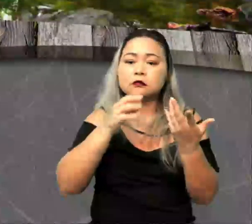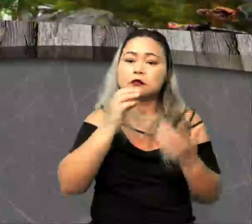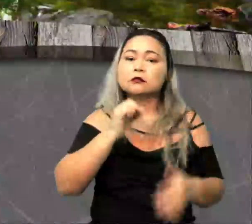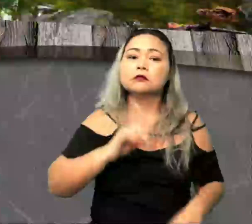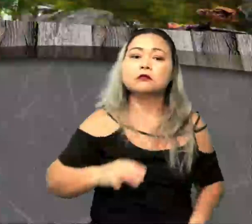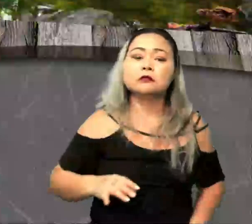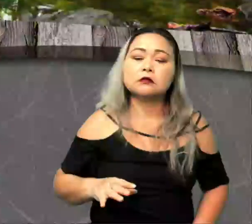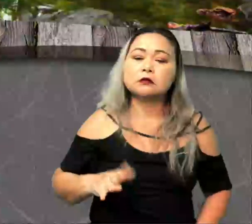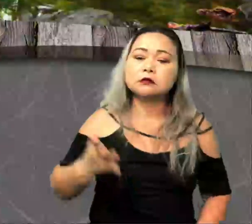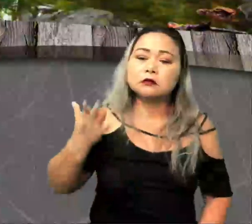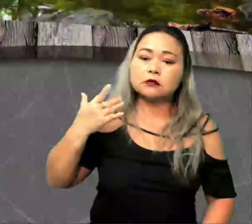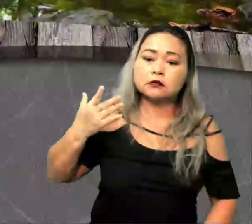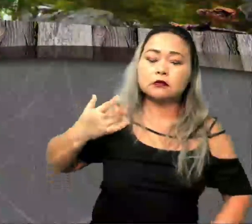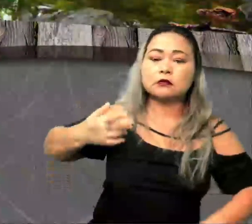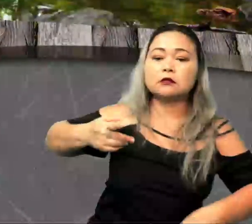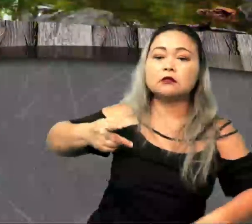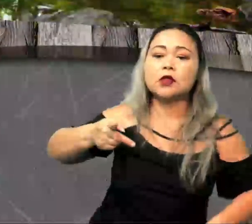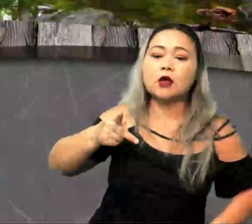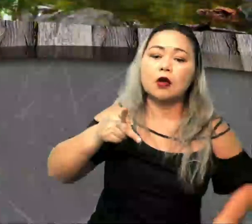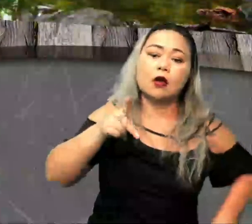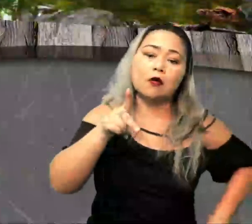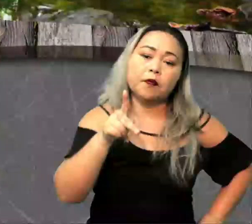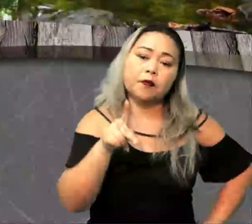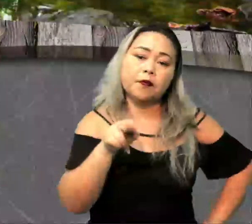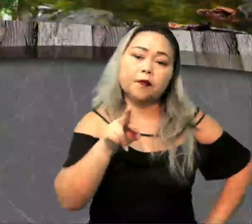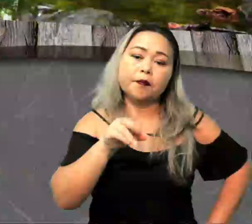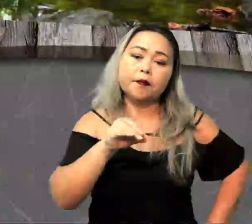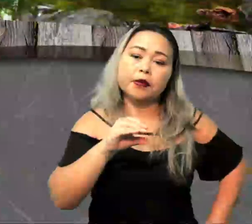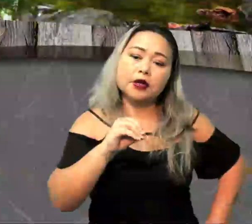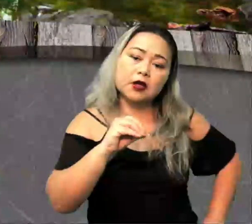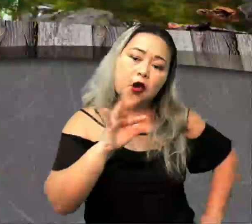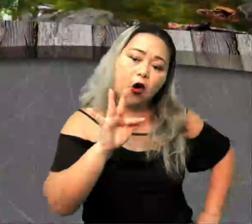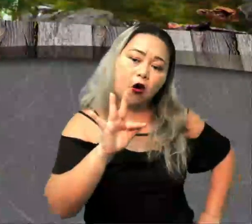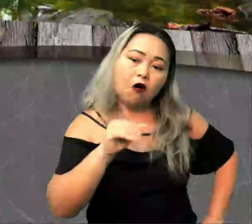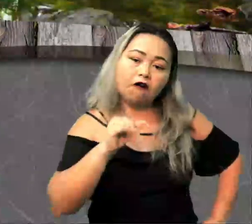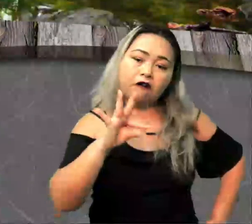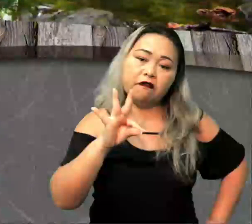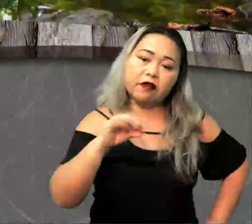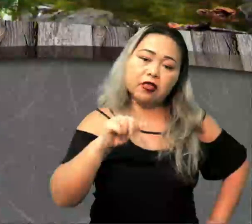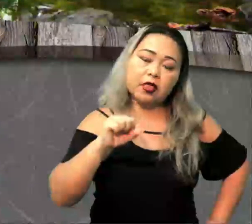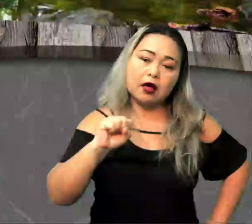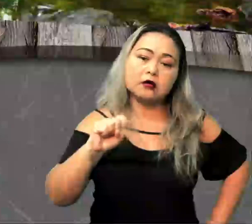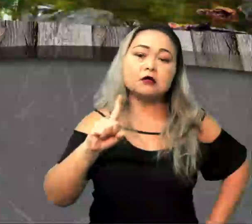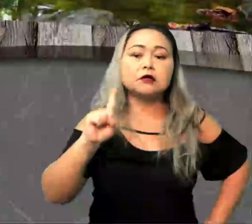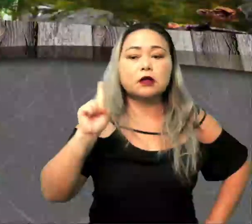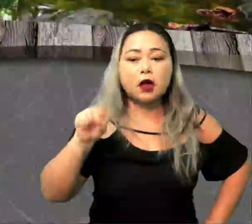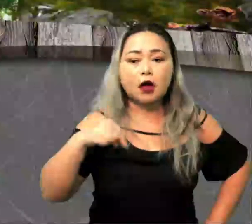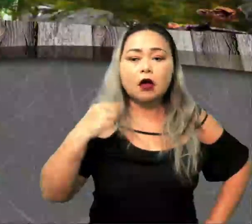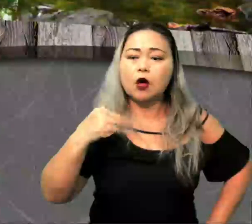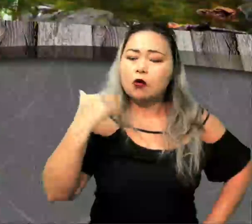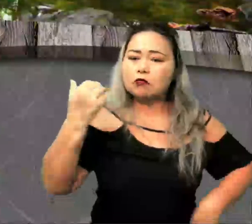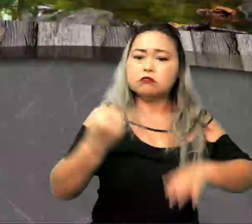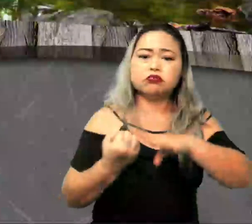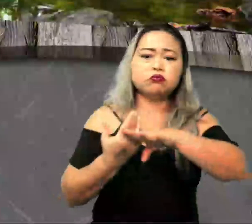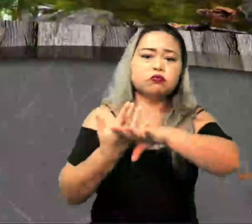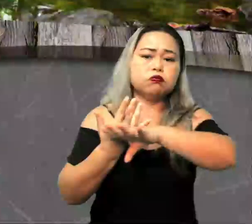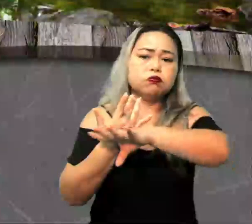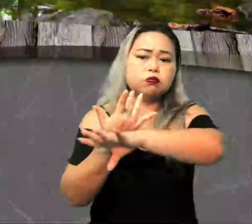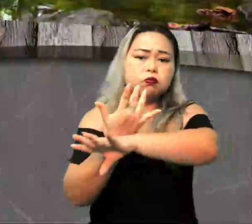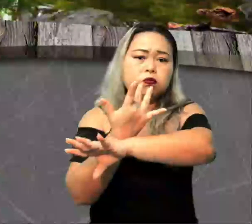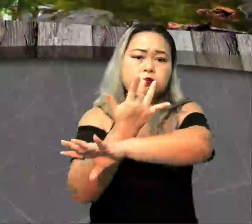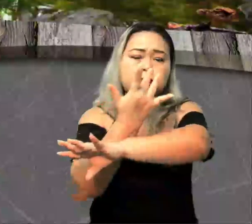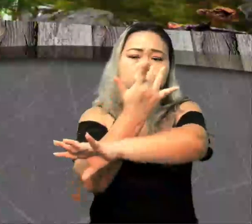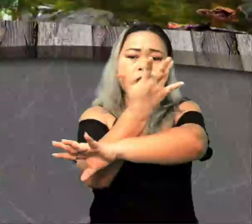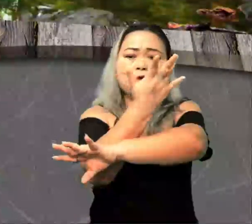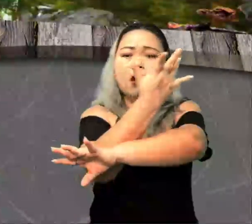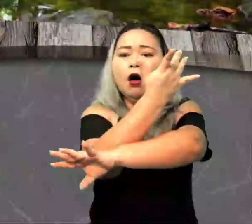né, desde as briófitas até o grupo mais evoluído dos vegetais, que são as angiospermas, vamos ter organismos